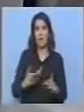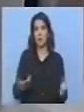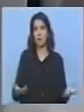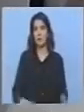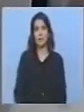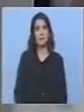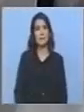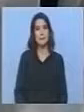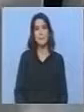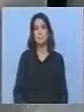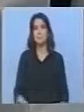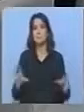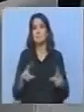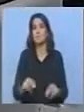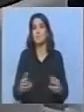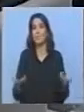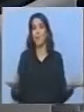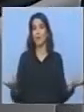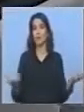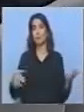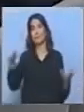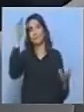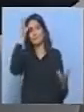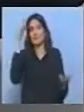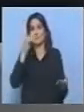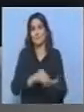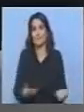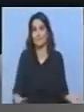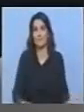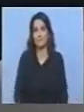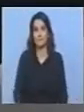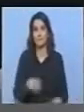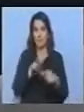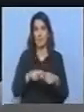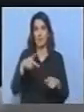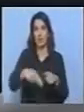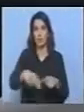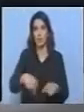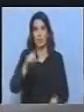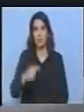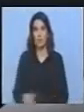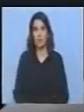com novas genialidades, diria até eu. Até se vos cortam nas vagas,